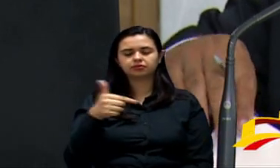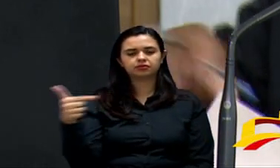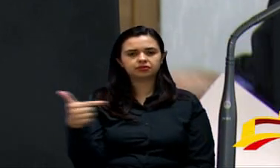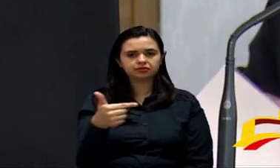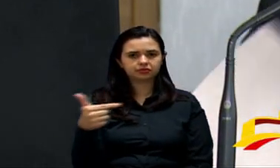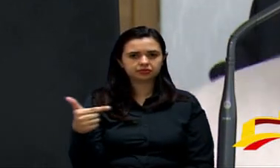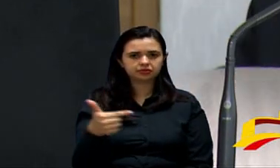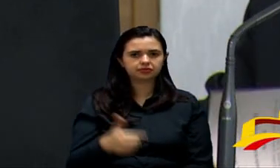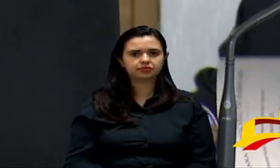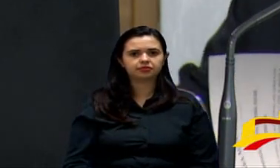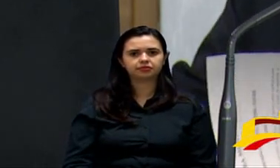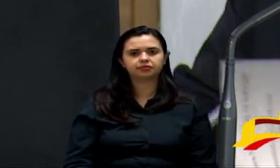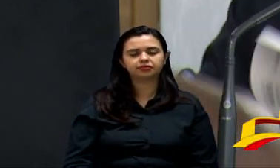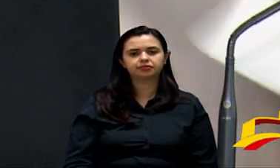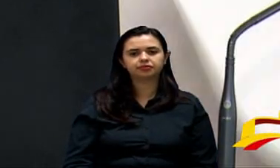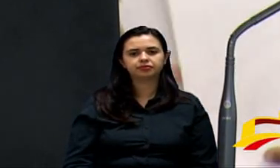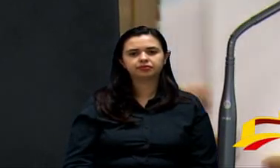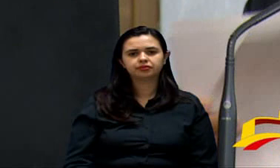1422.